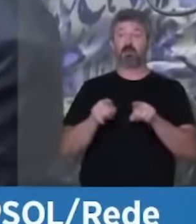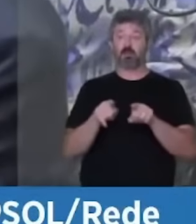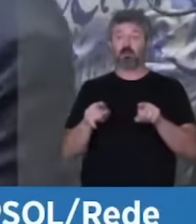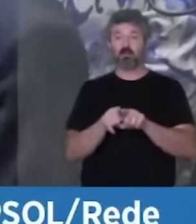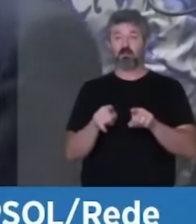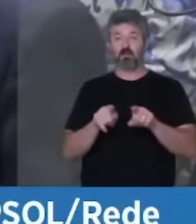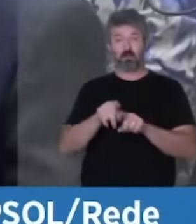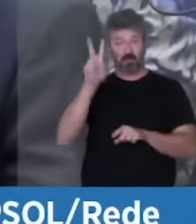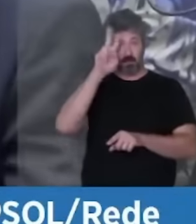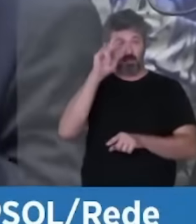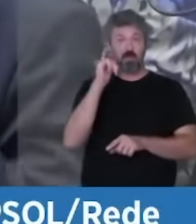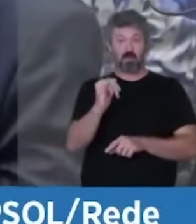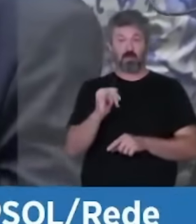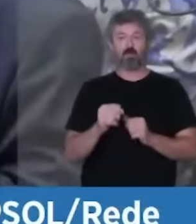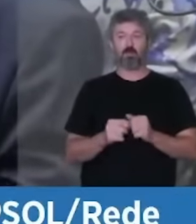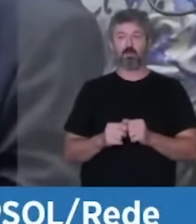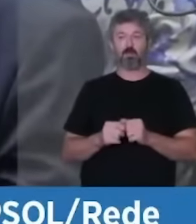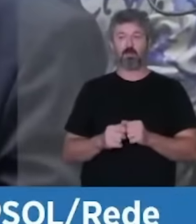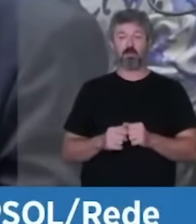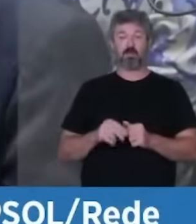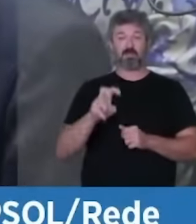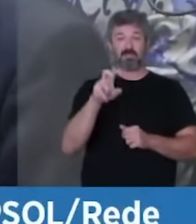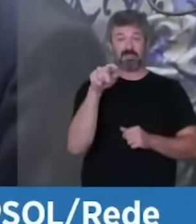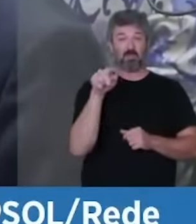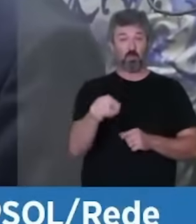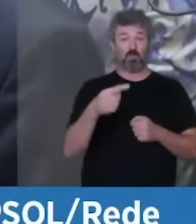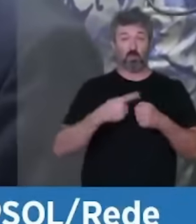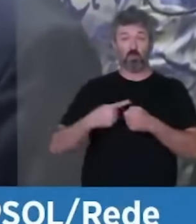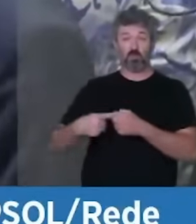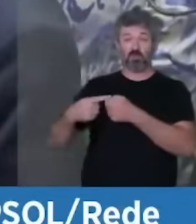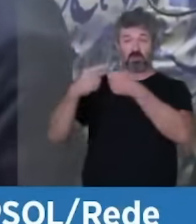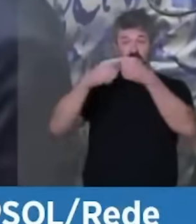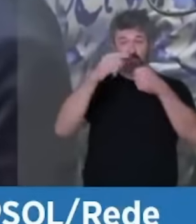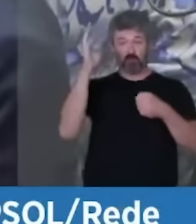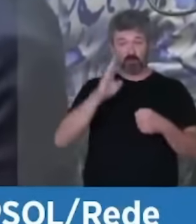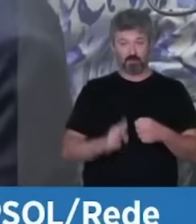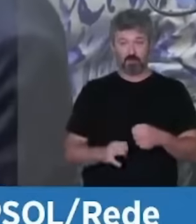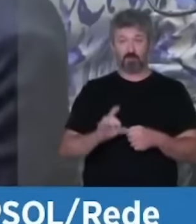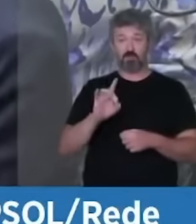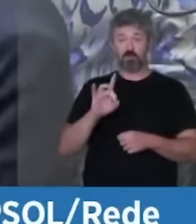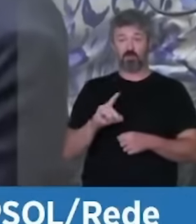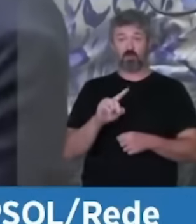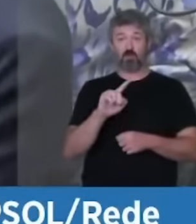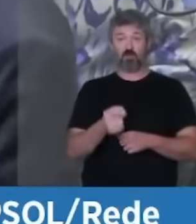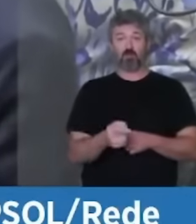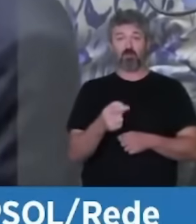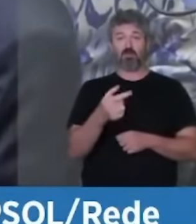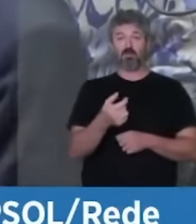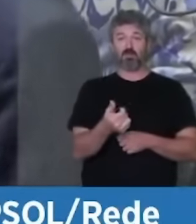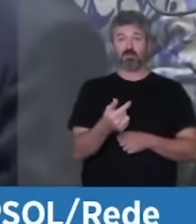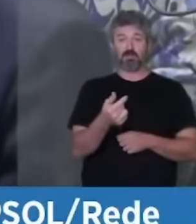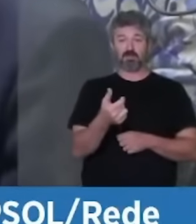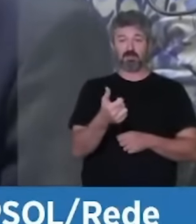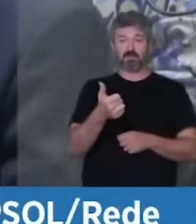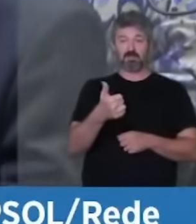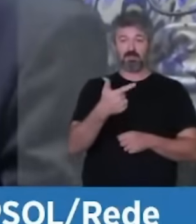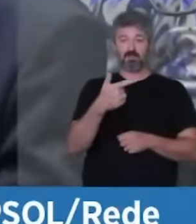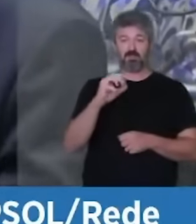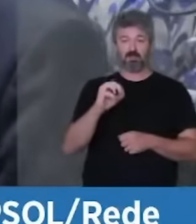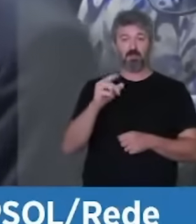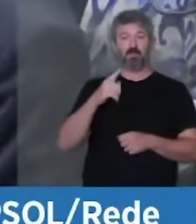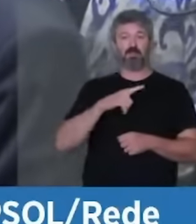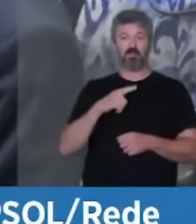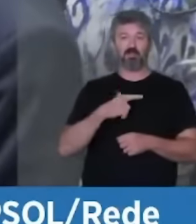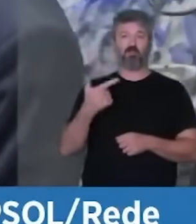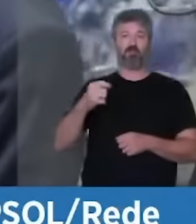disso, lembra que dos mais de 5 mil municípios brasileiros, apenas 1.120 têm o